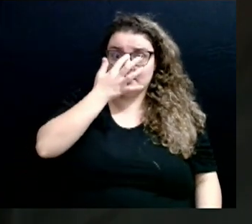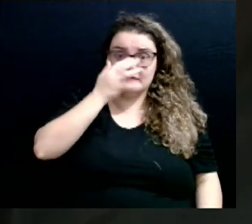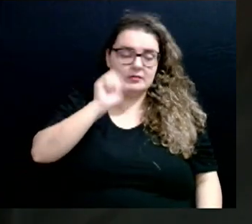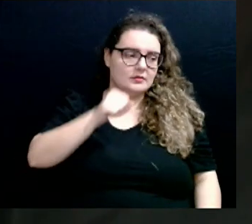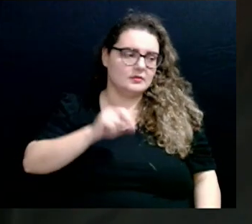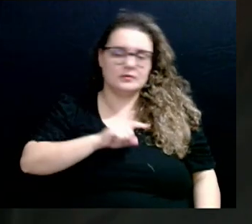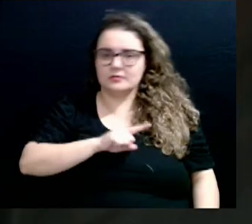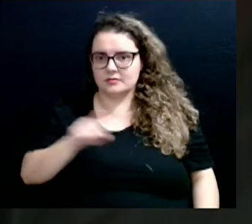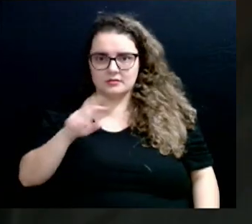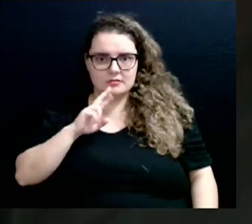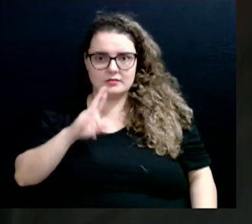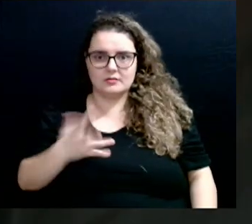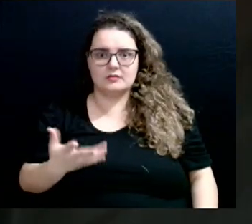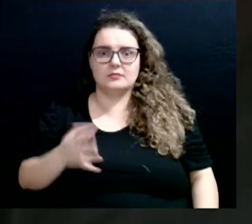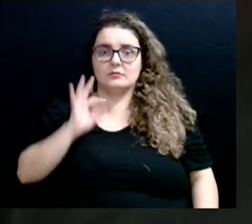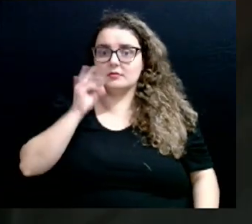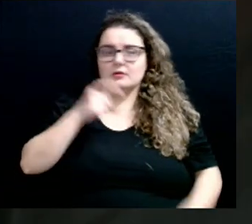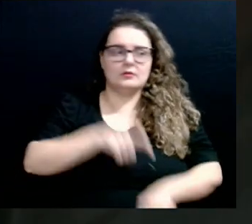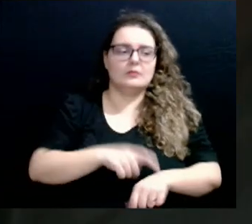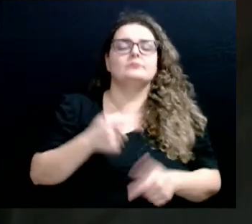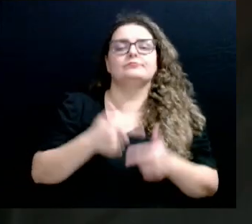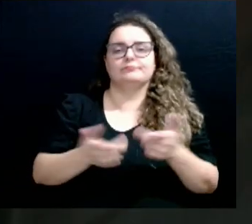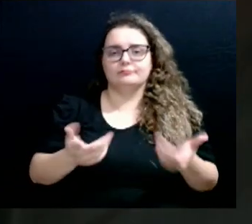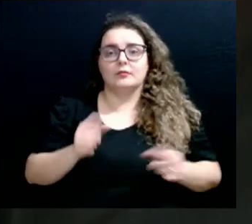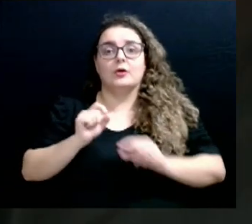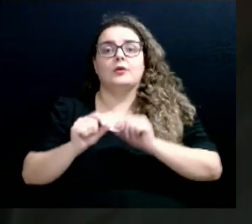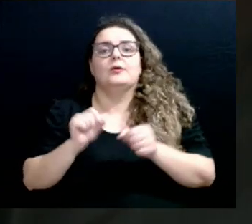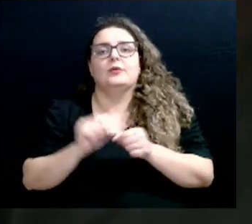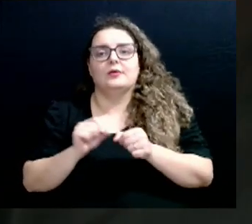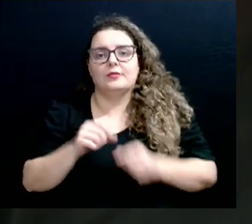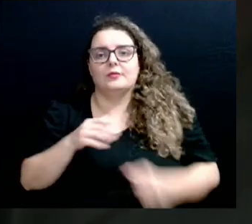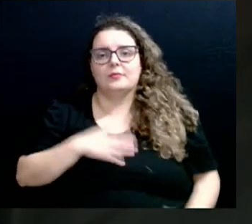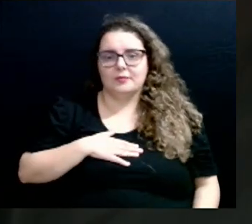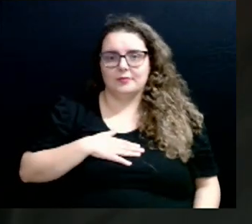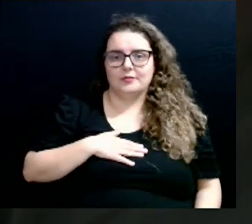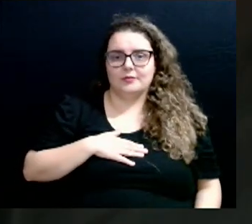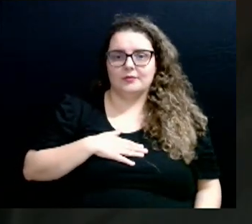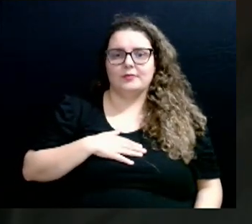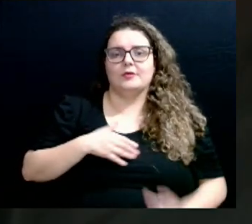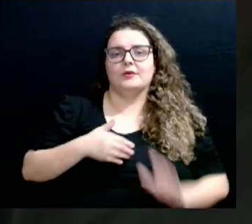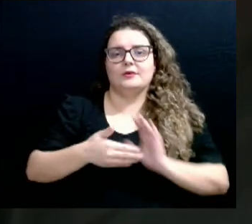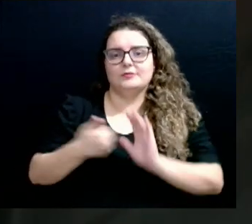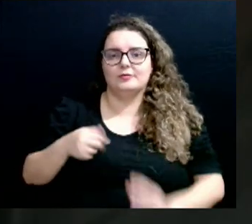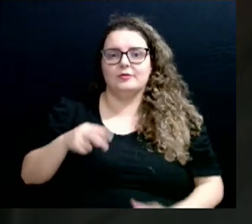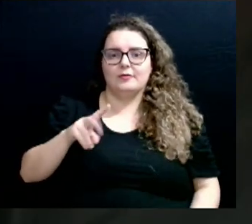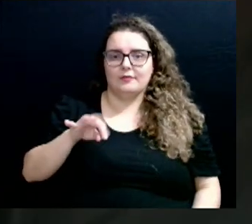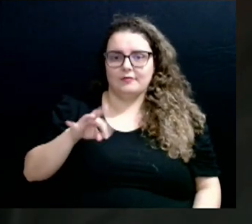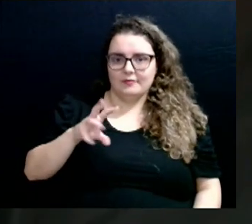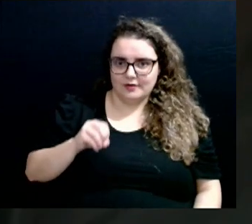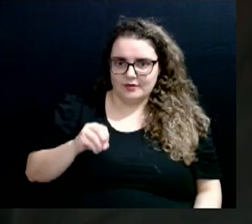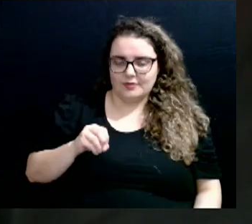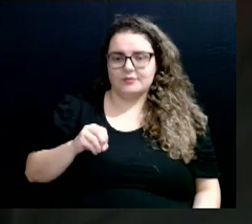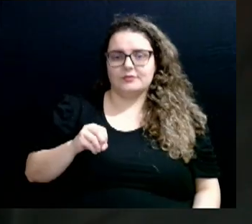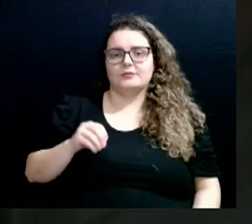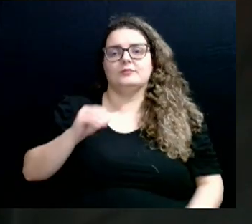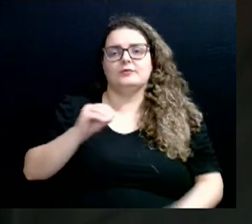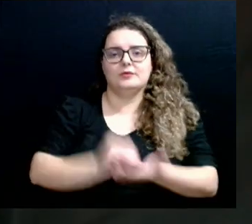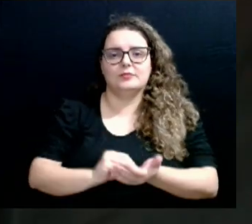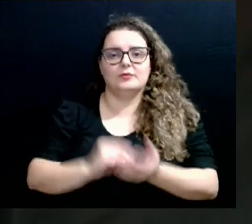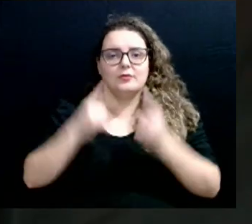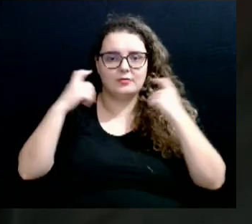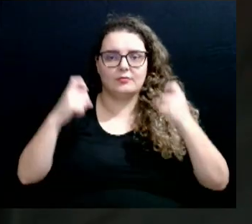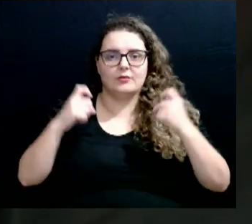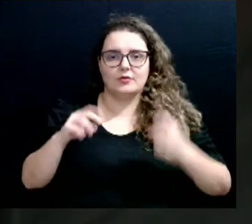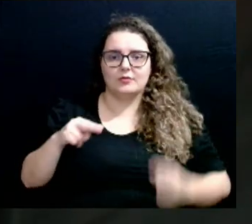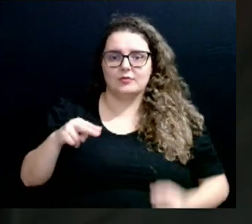dá problema. Então, o que eu fiz com o meu? Eu tirei o visto por último, tirei o barulhinho de notificação, meu celular é no